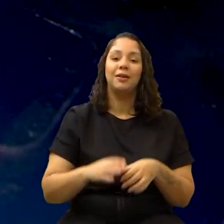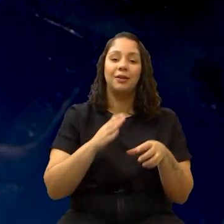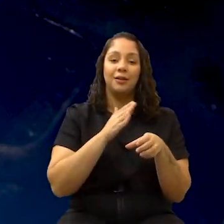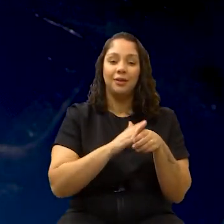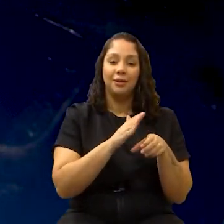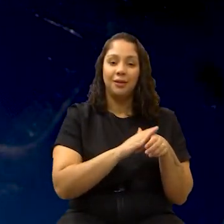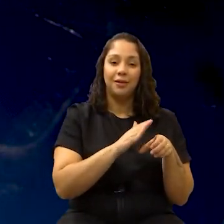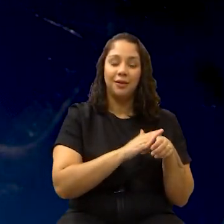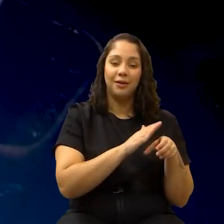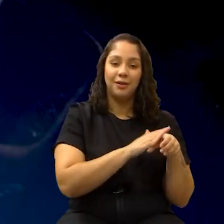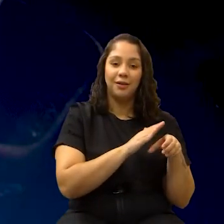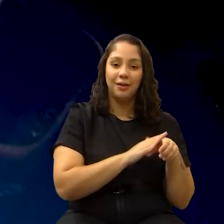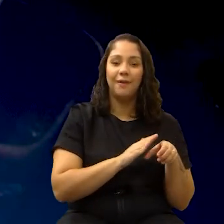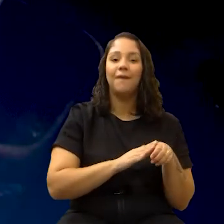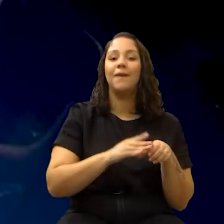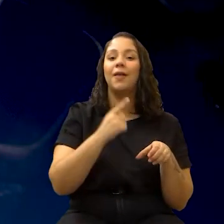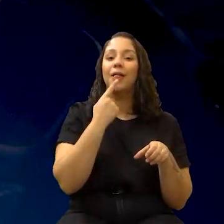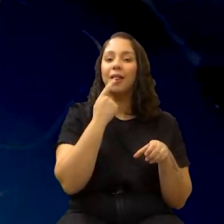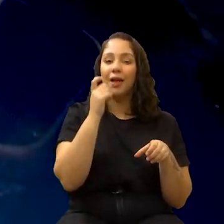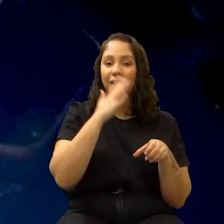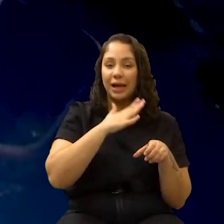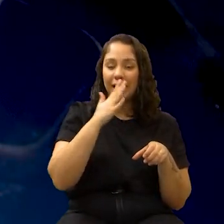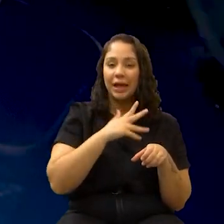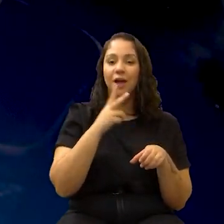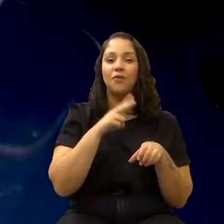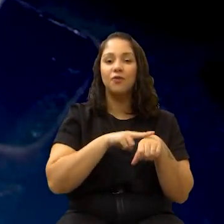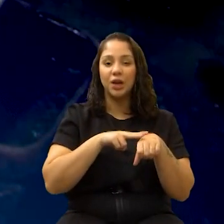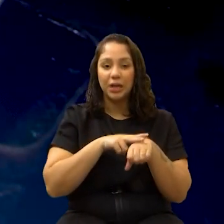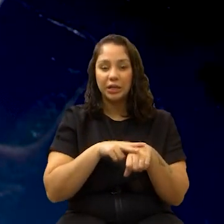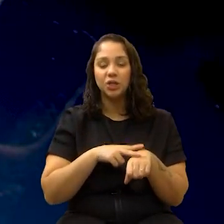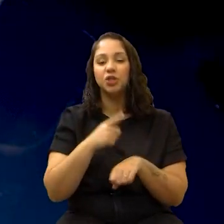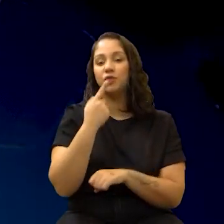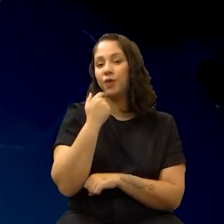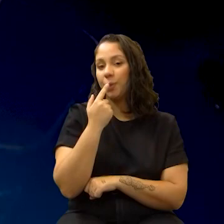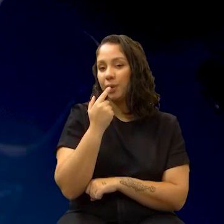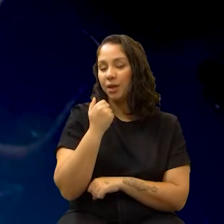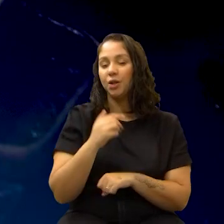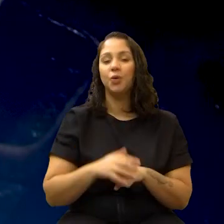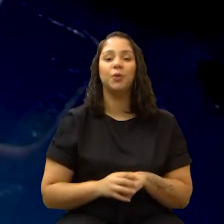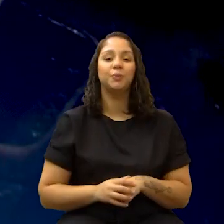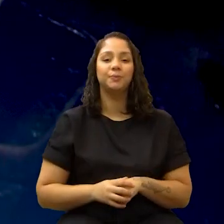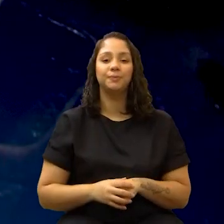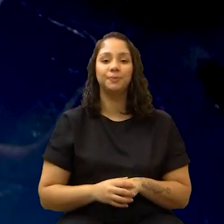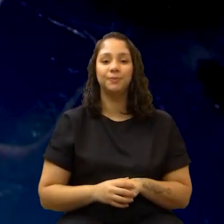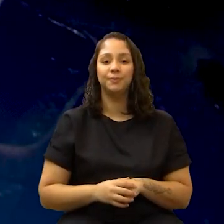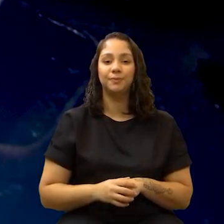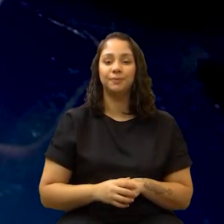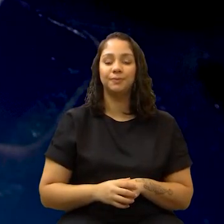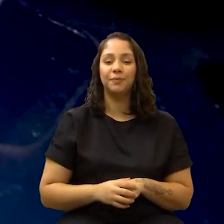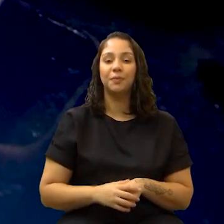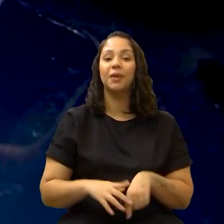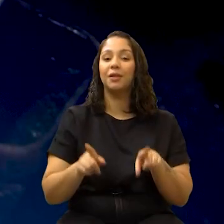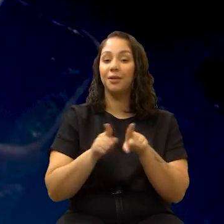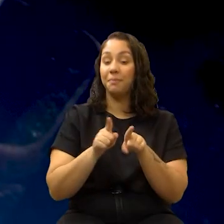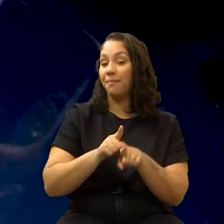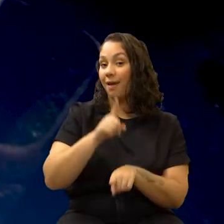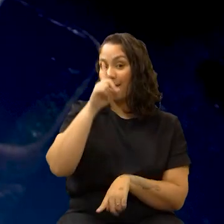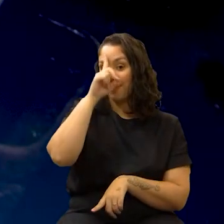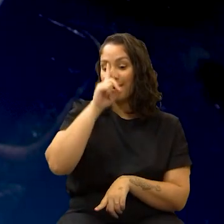cebola, pimentão verde, pimentão vermelho,